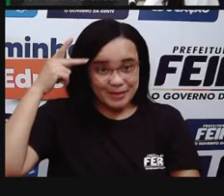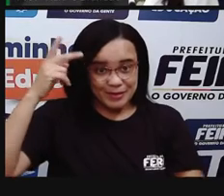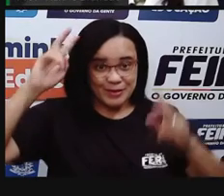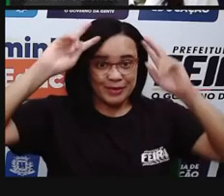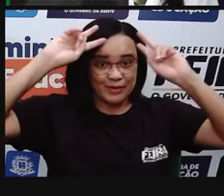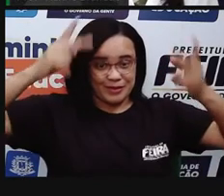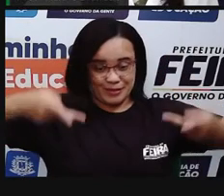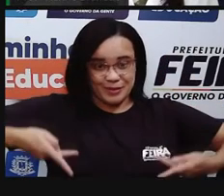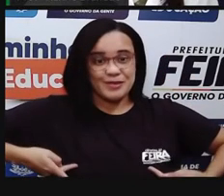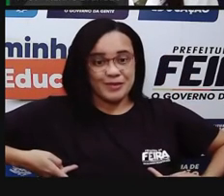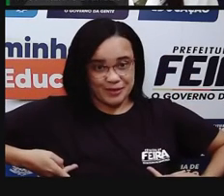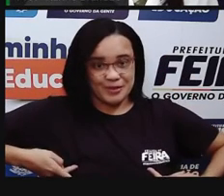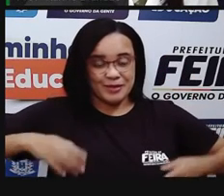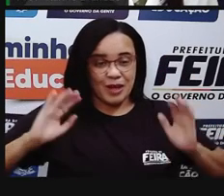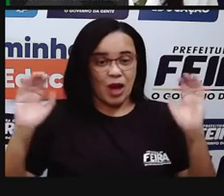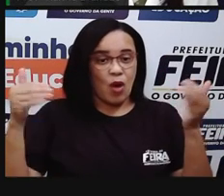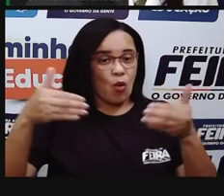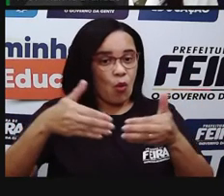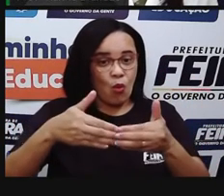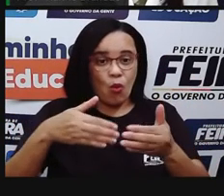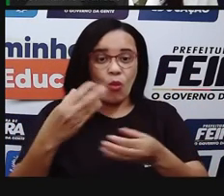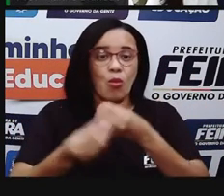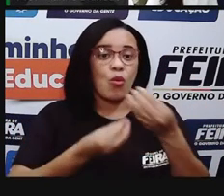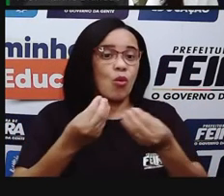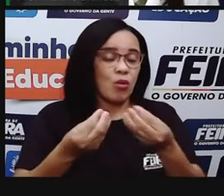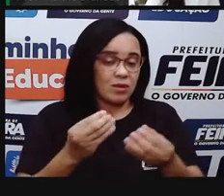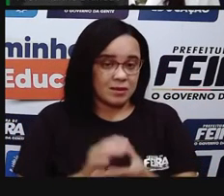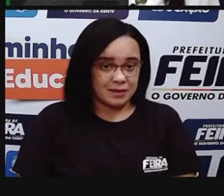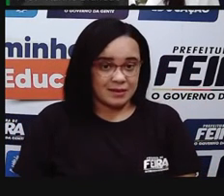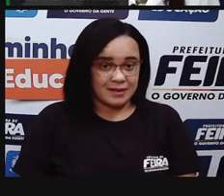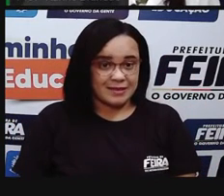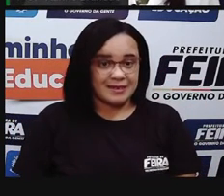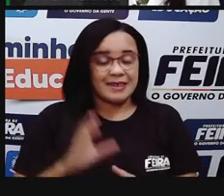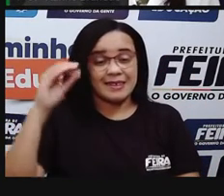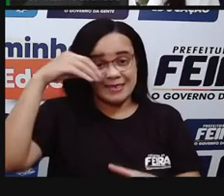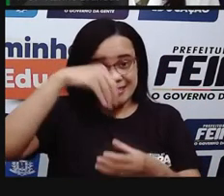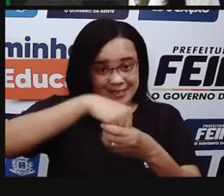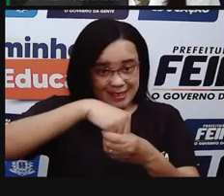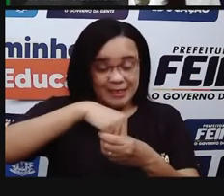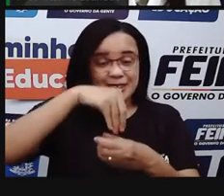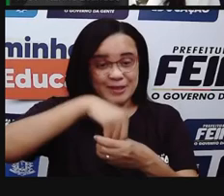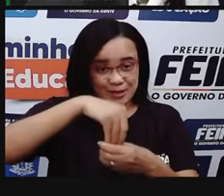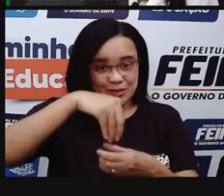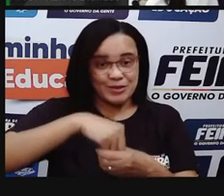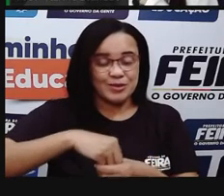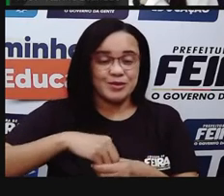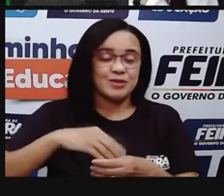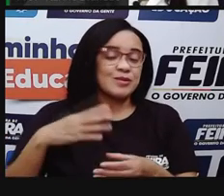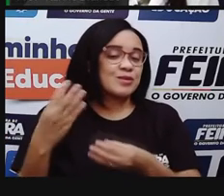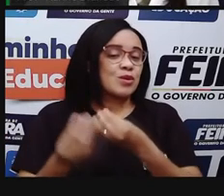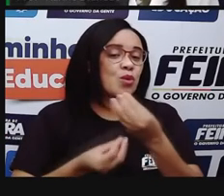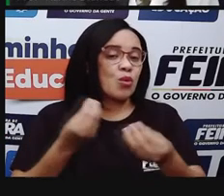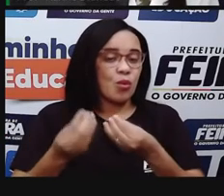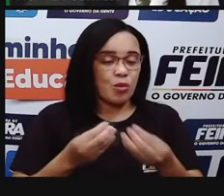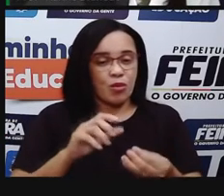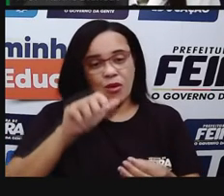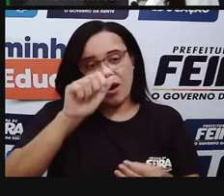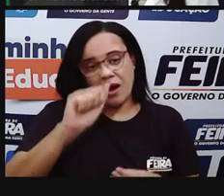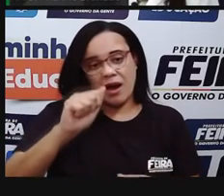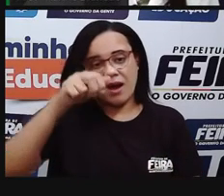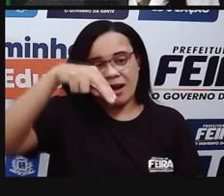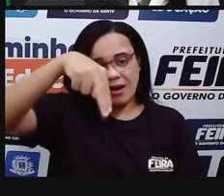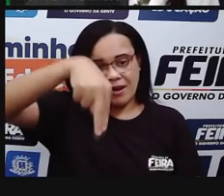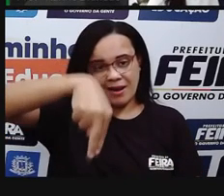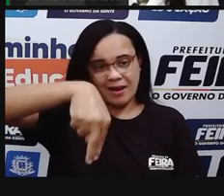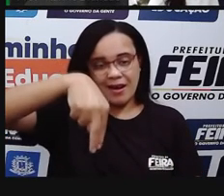humano. Nós estamos dentro do reino Animalia, tá? Então, dentro desse reino Animalia, quem mais está?